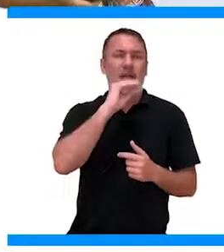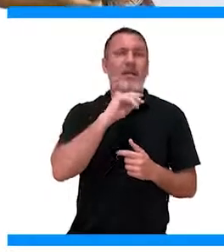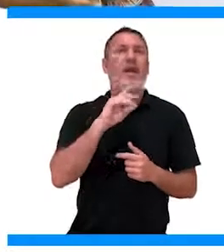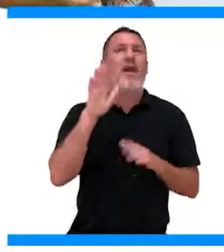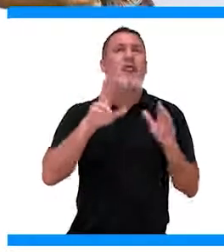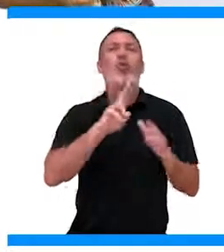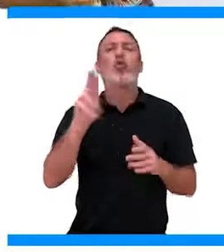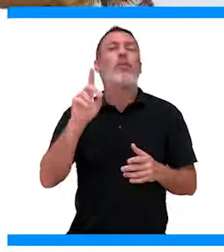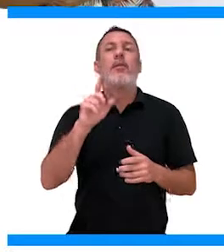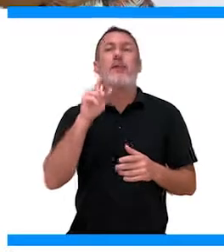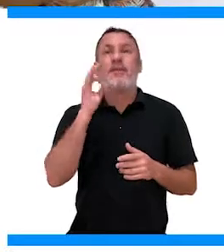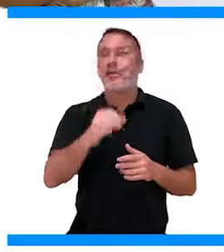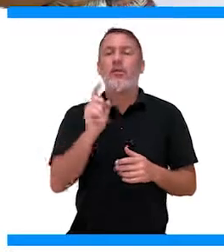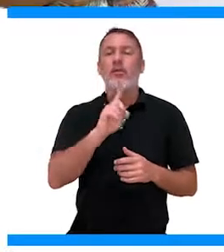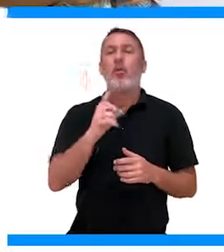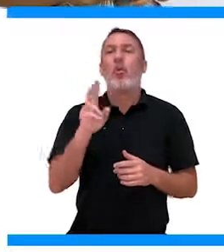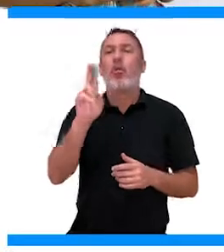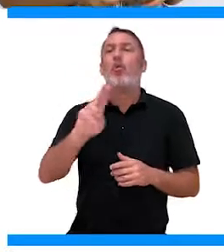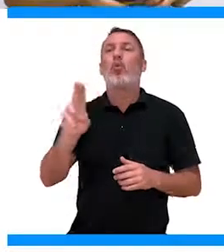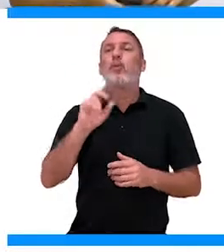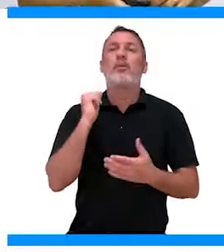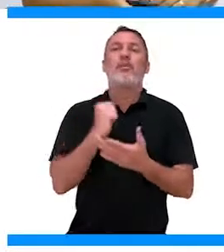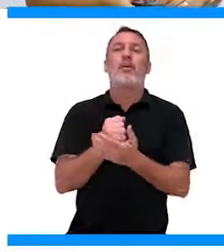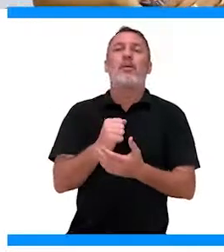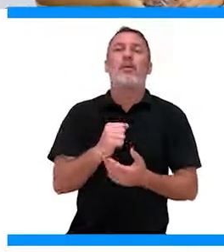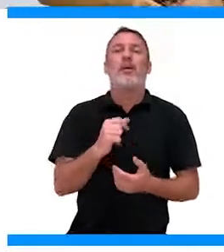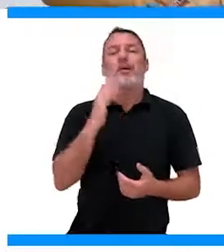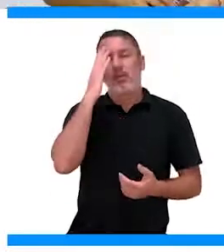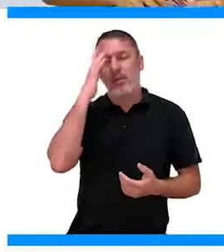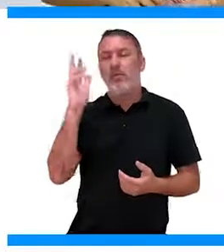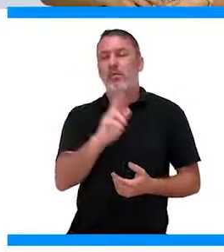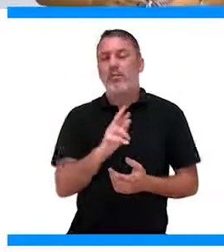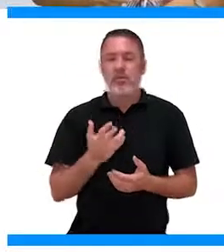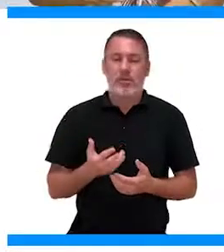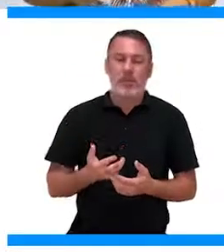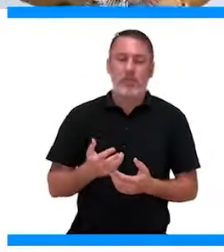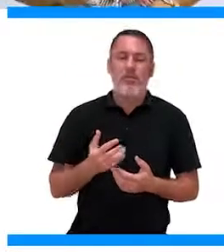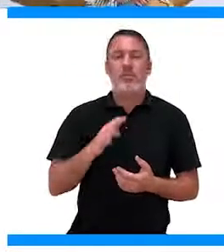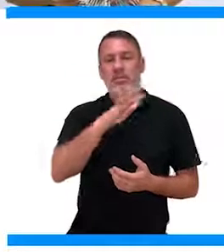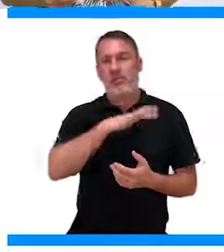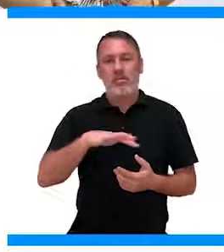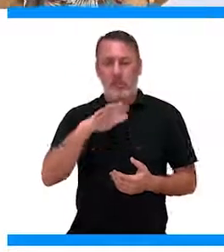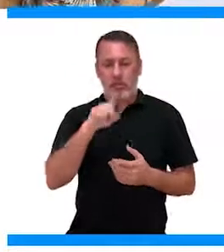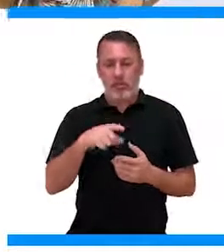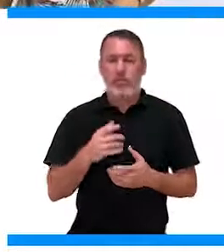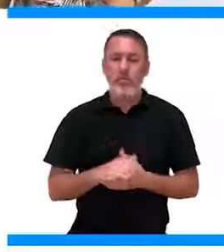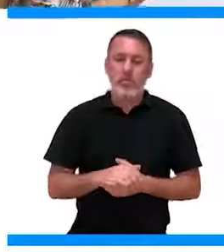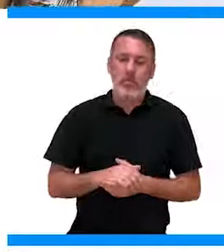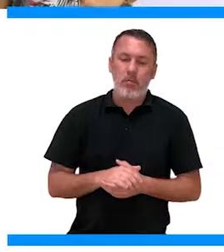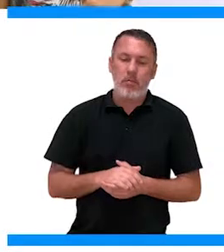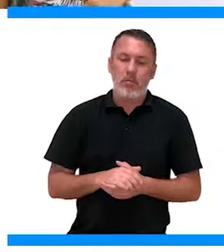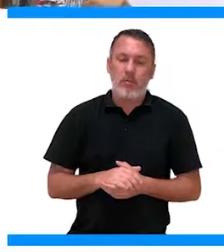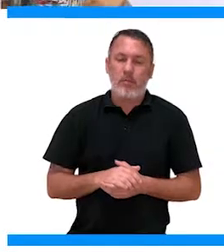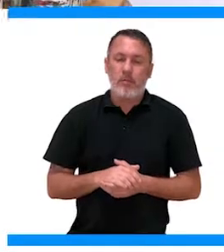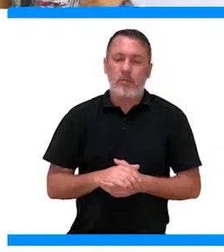na fala, né? Às vezes também em alguns gêneros textuais, e que faz parte de figuras de